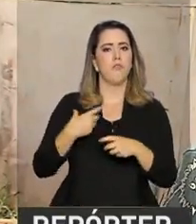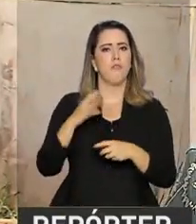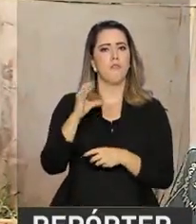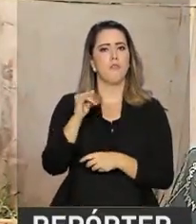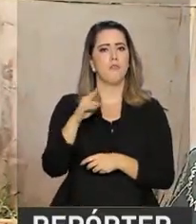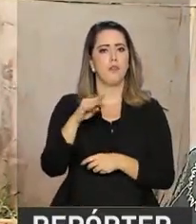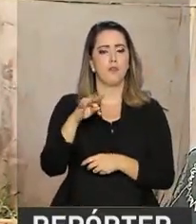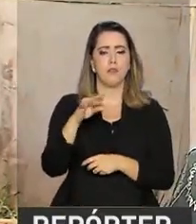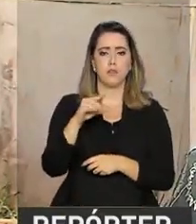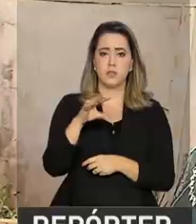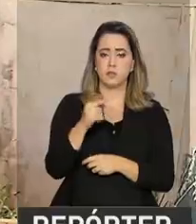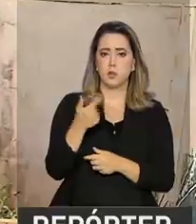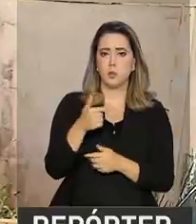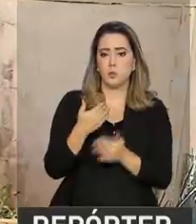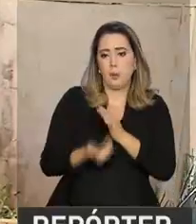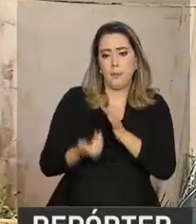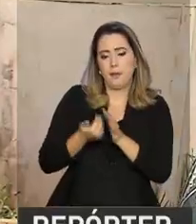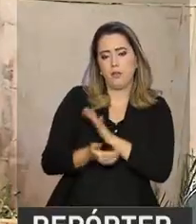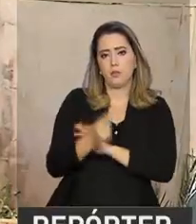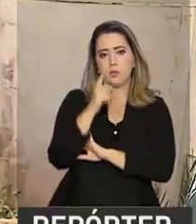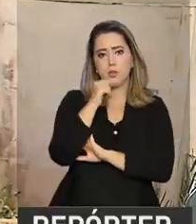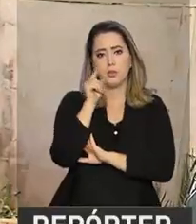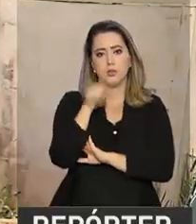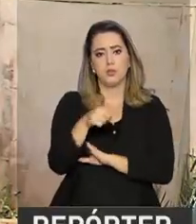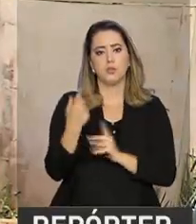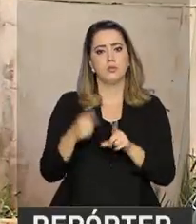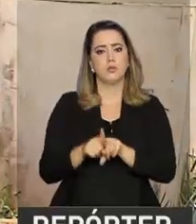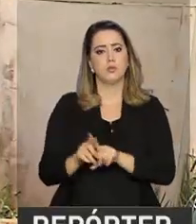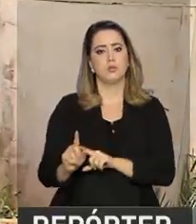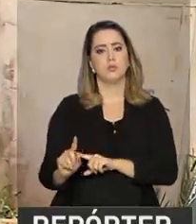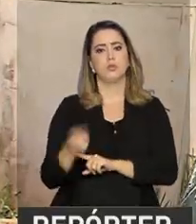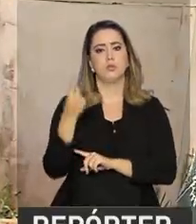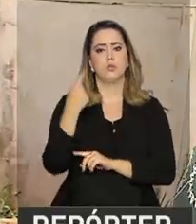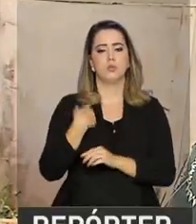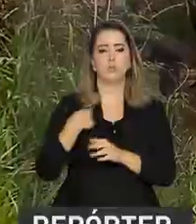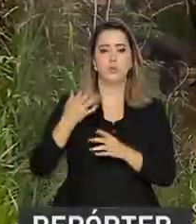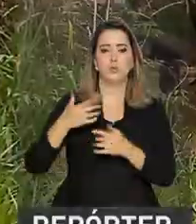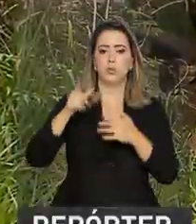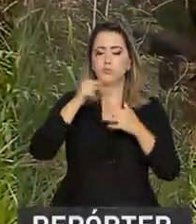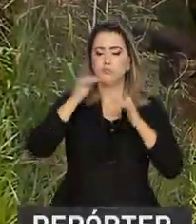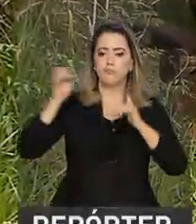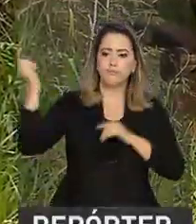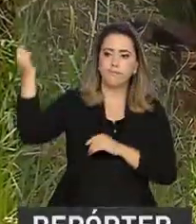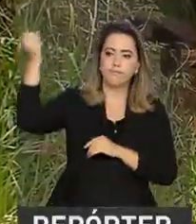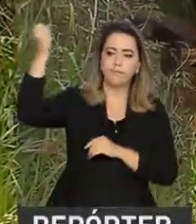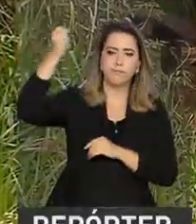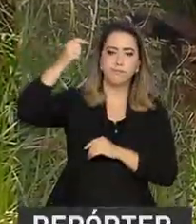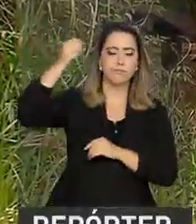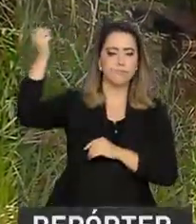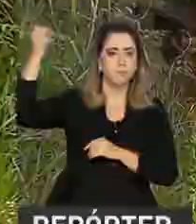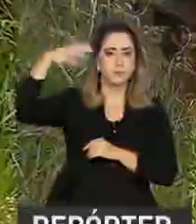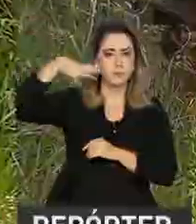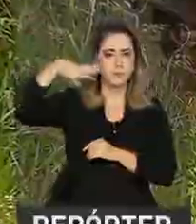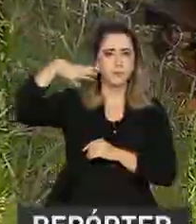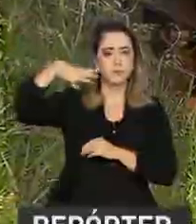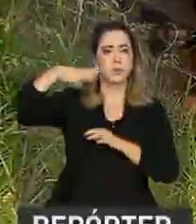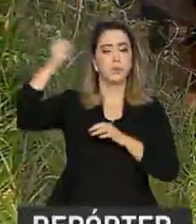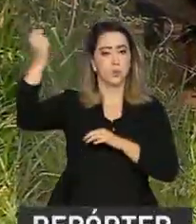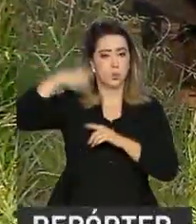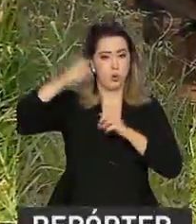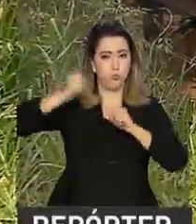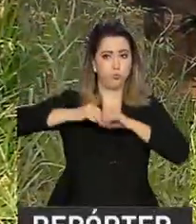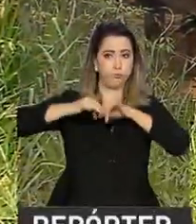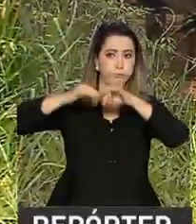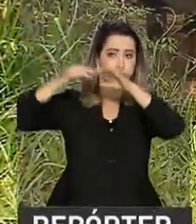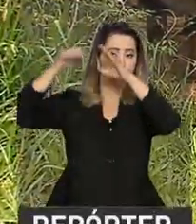tem infiltração da água, por exemplo, no solo, então a única perda de água seria por evaporação. A iniciativa do professor, além de ensinar de